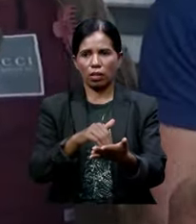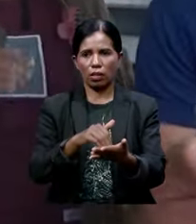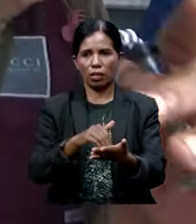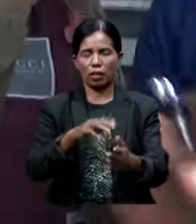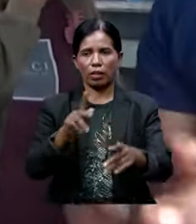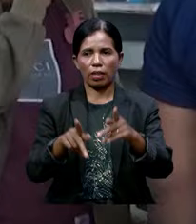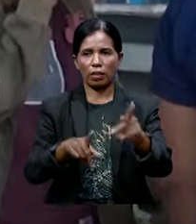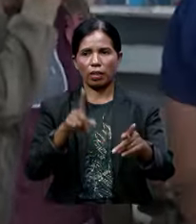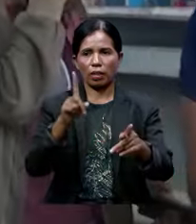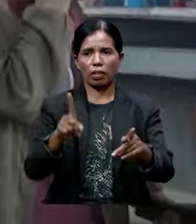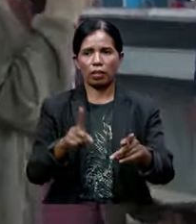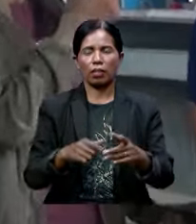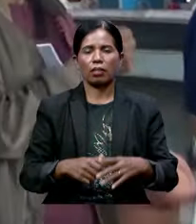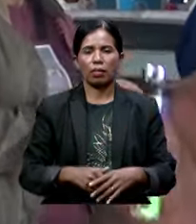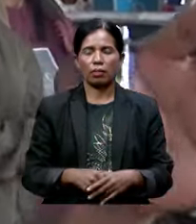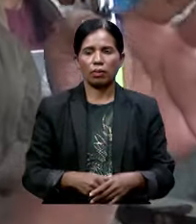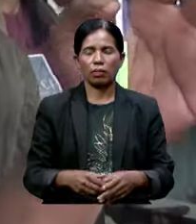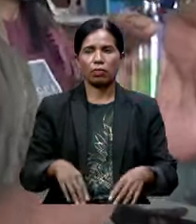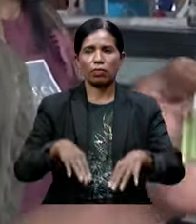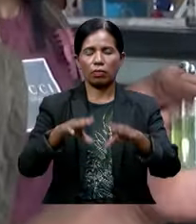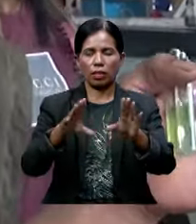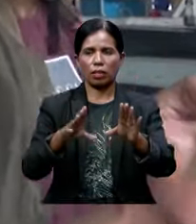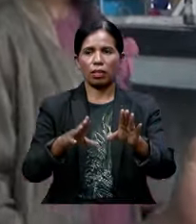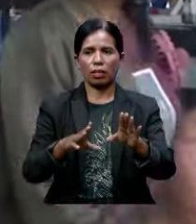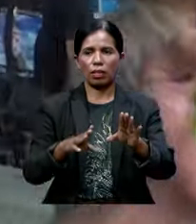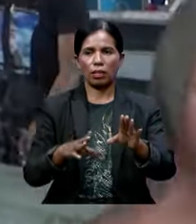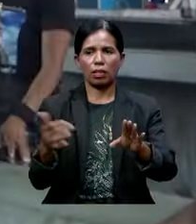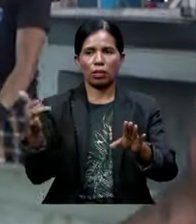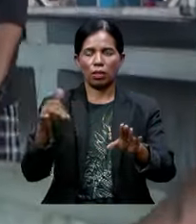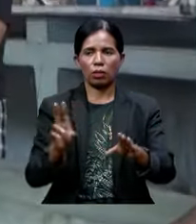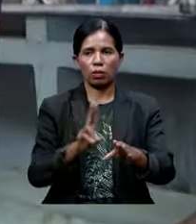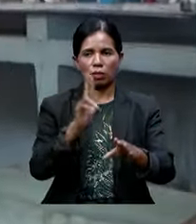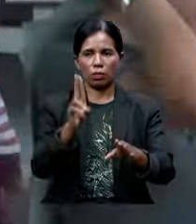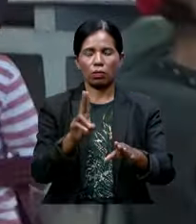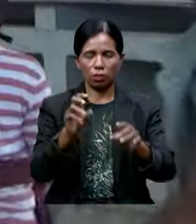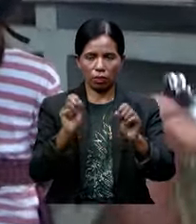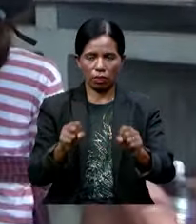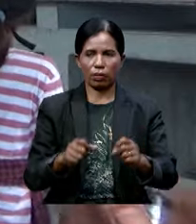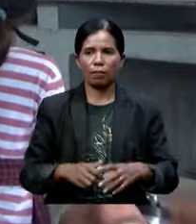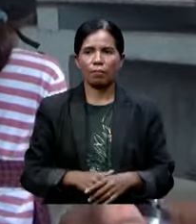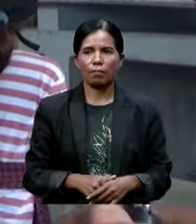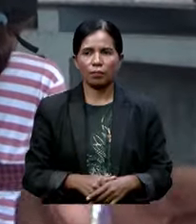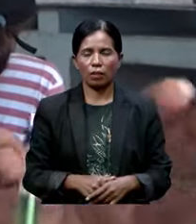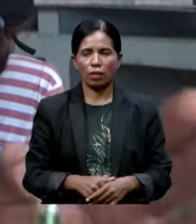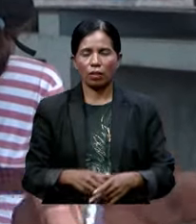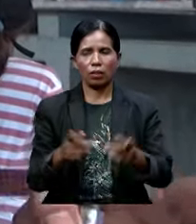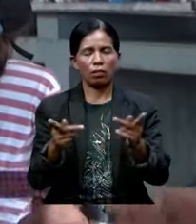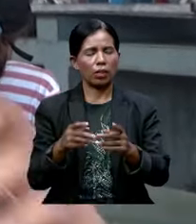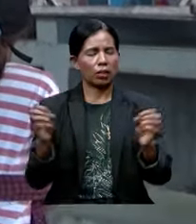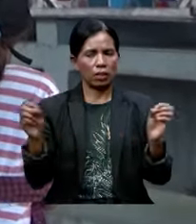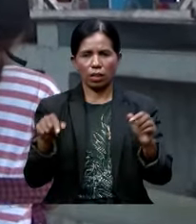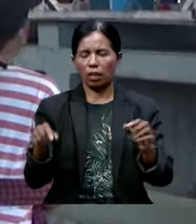vendadores, por rito local em dia Fatim, fo fila fali ba, tenha malo se ne, utiliza provisori. Fatin refere la